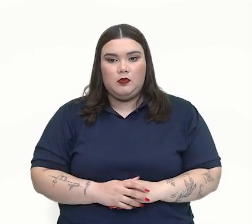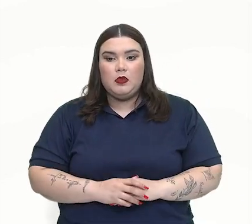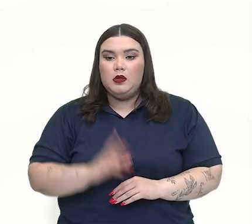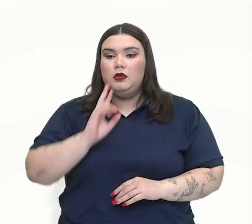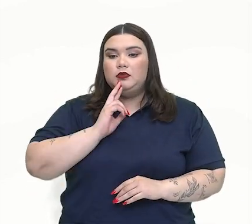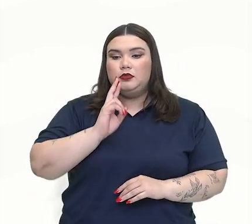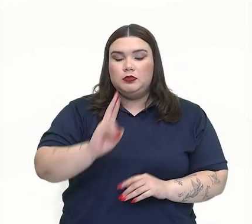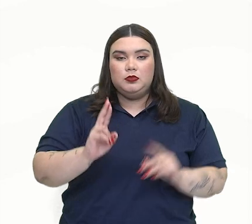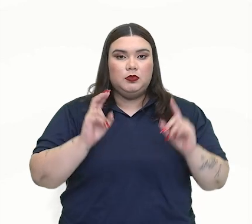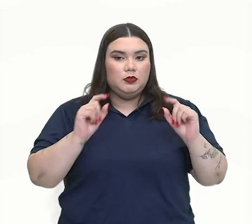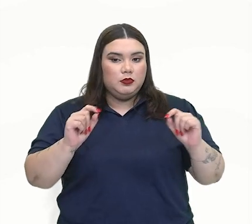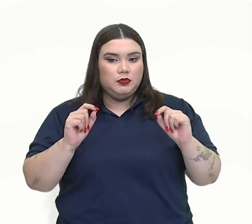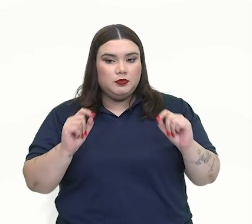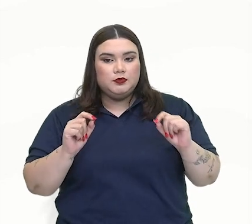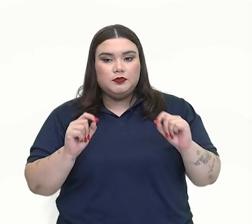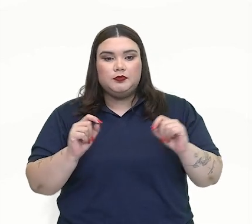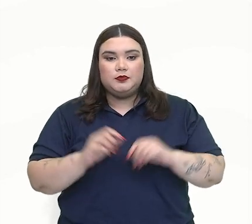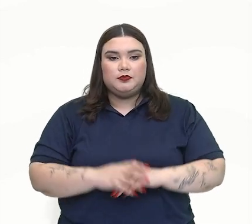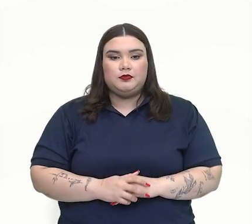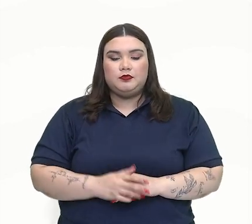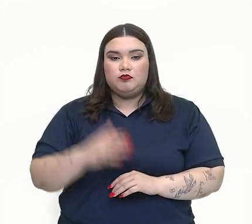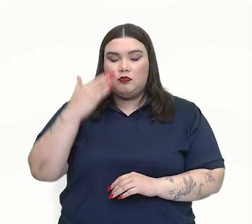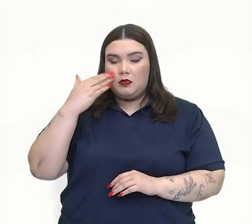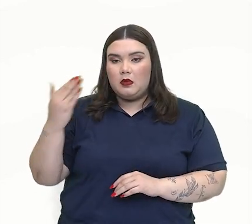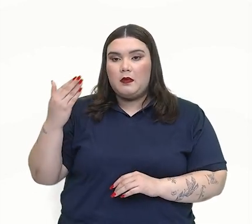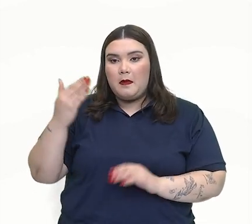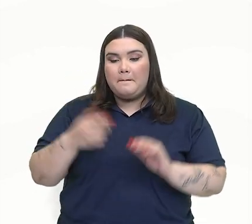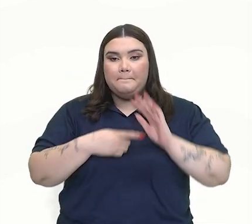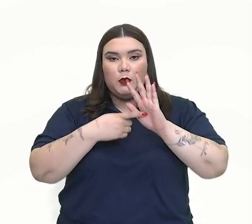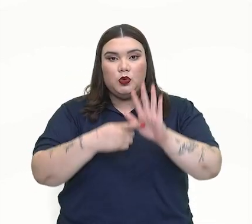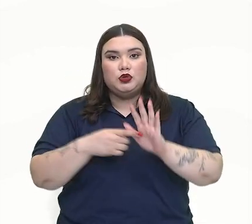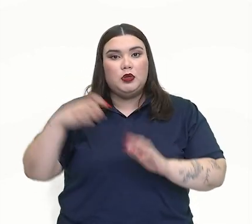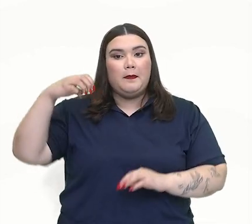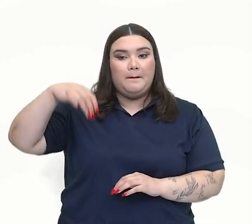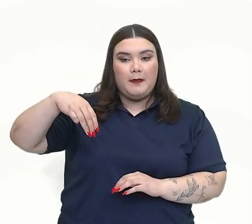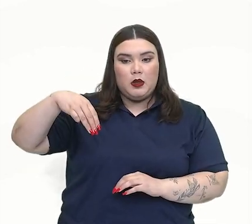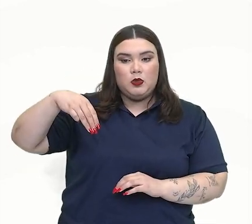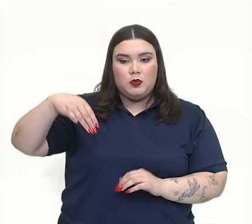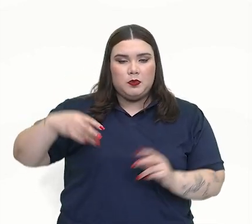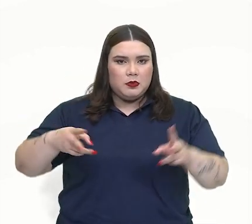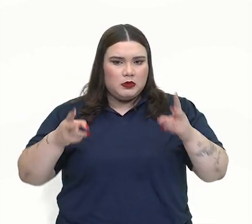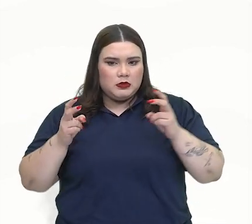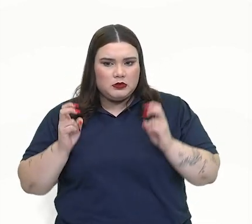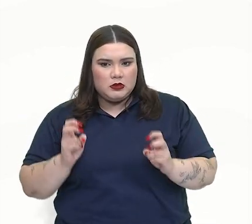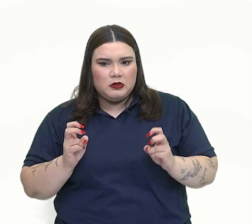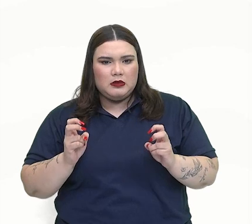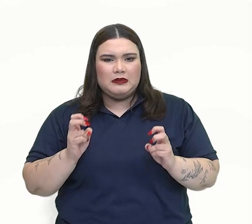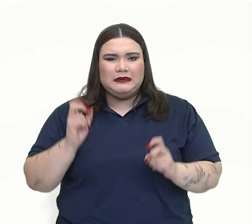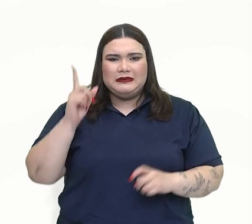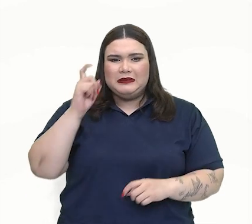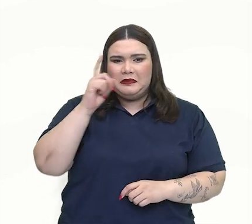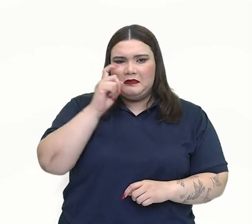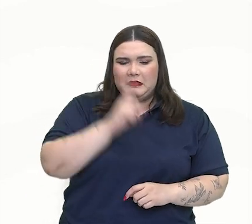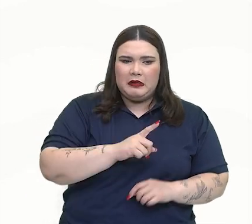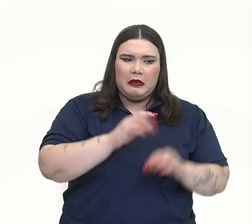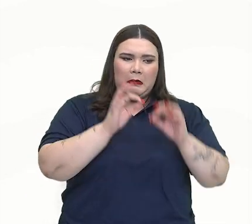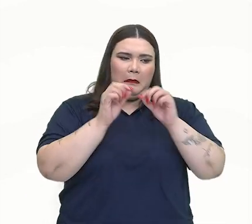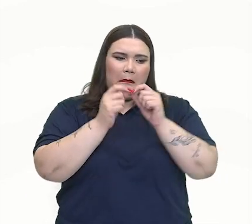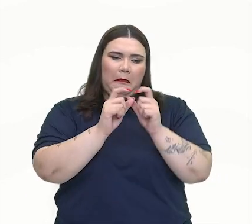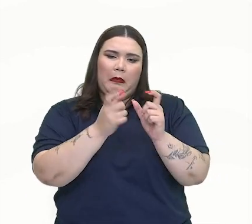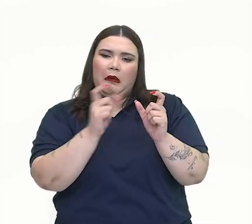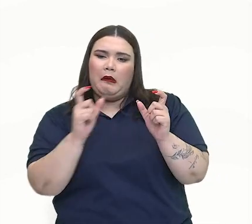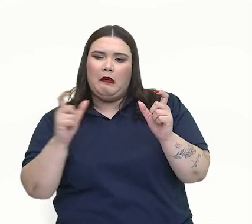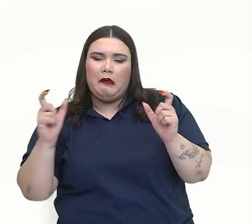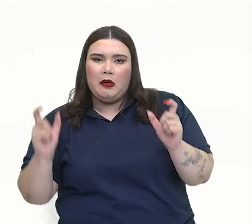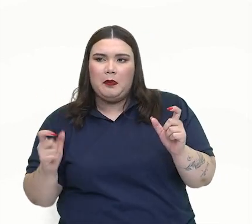dada aqui, ó, em metro. Perceberam que dá muito trabalho a gente escrever essa distância em metros, né? São